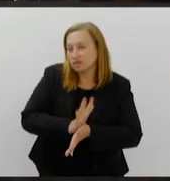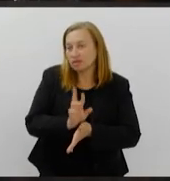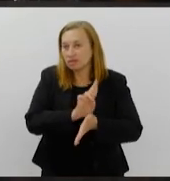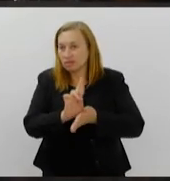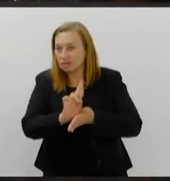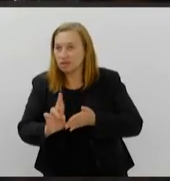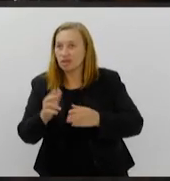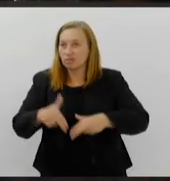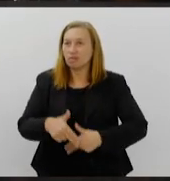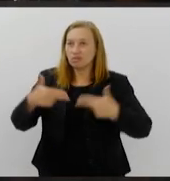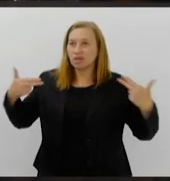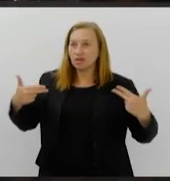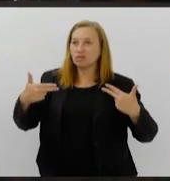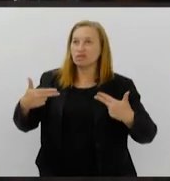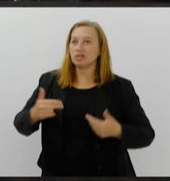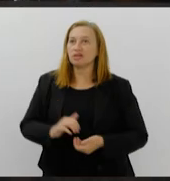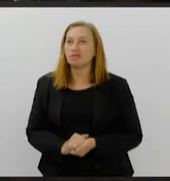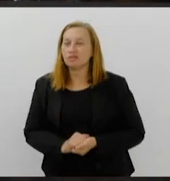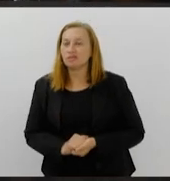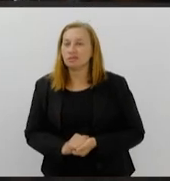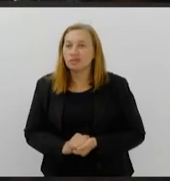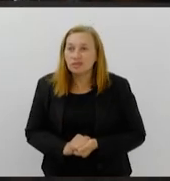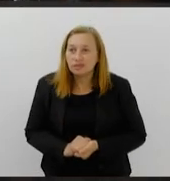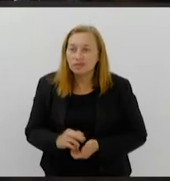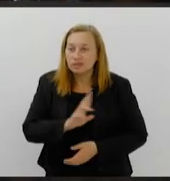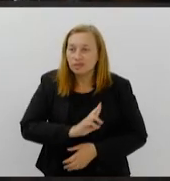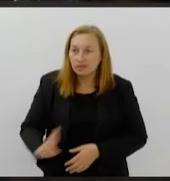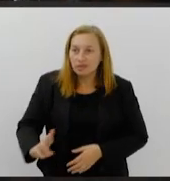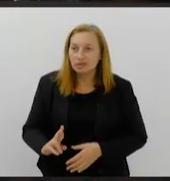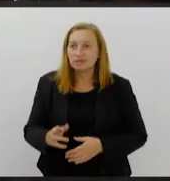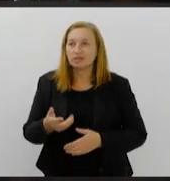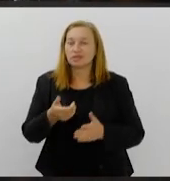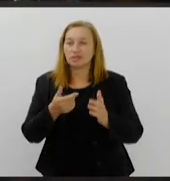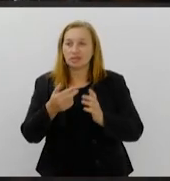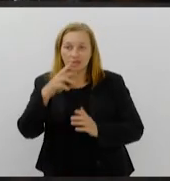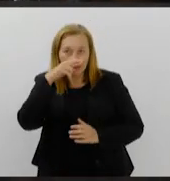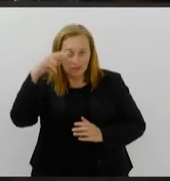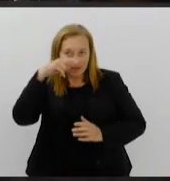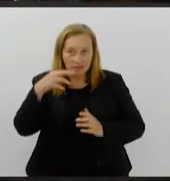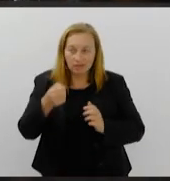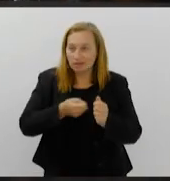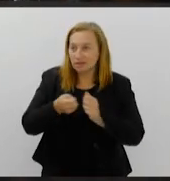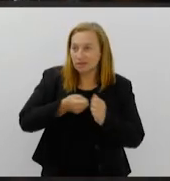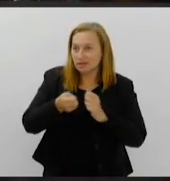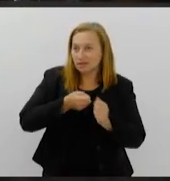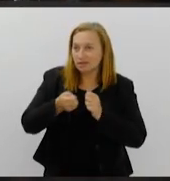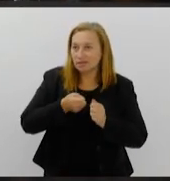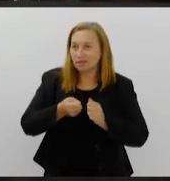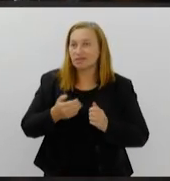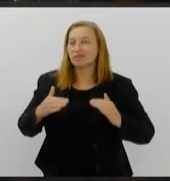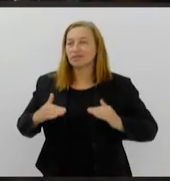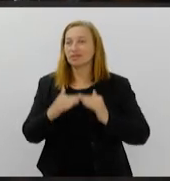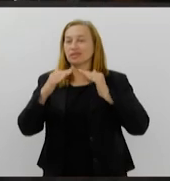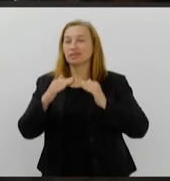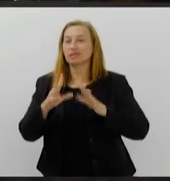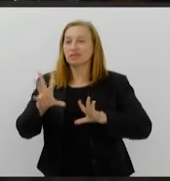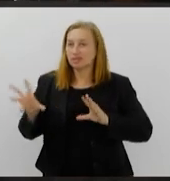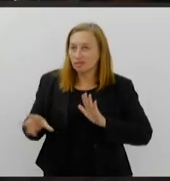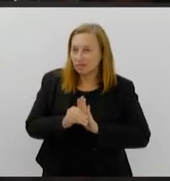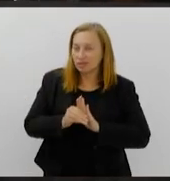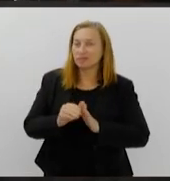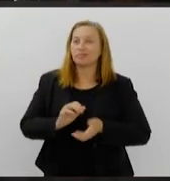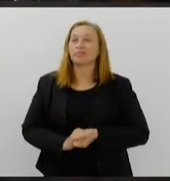Etnia e Religião, Procedência Nacional Favorável, Orçamento, Finanças, Fiscalização Financeira e Controle Favorável, com